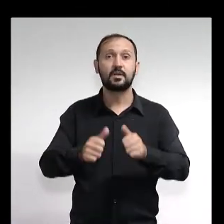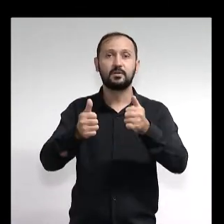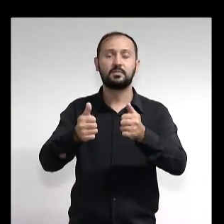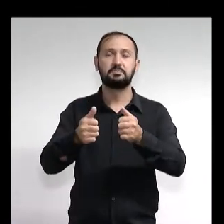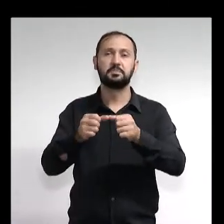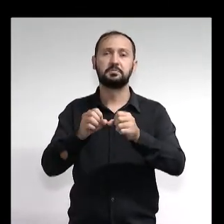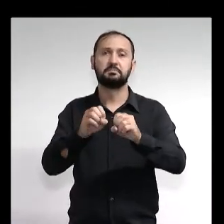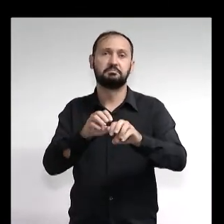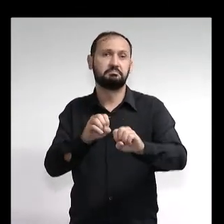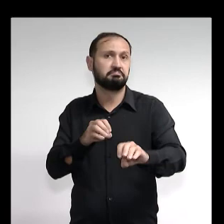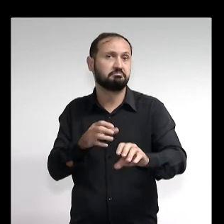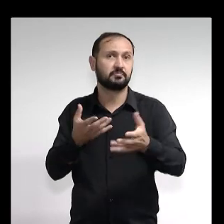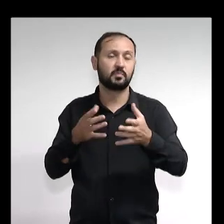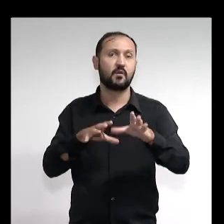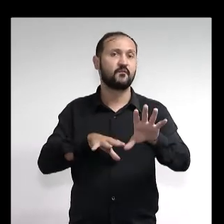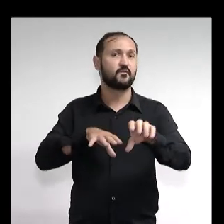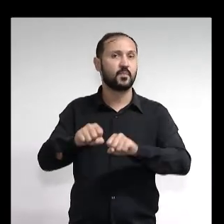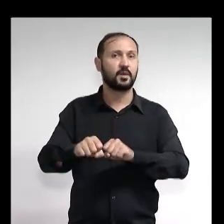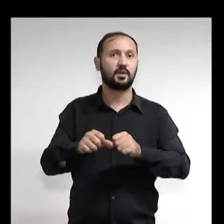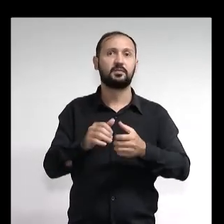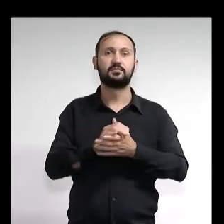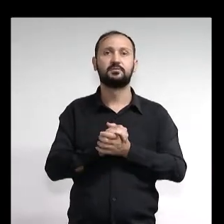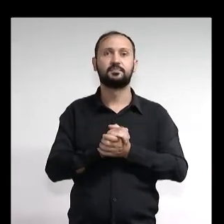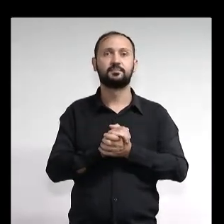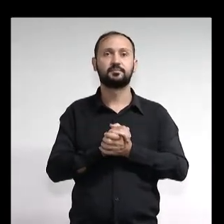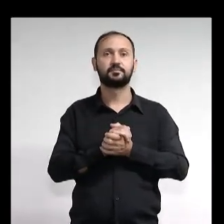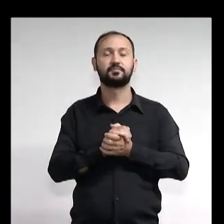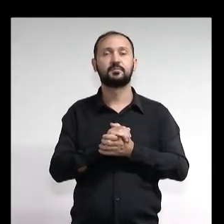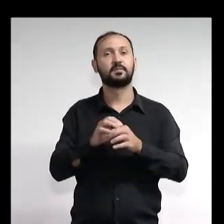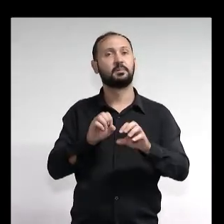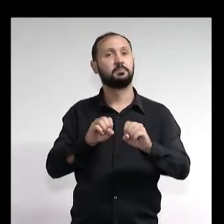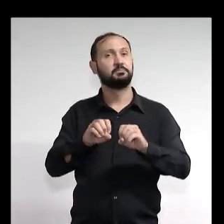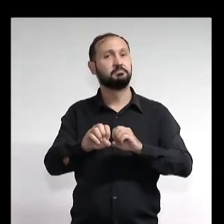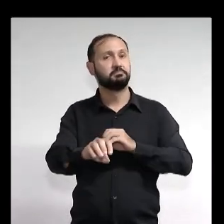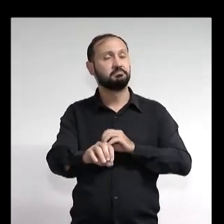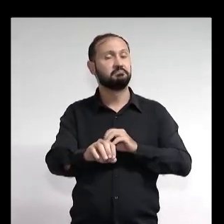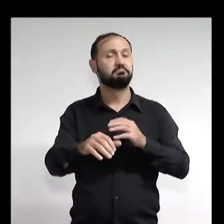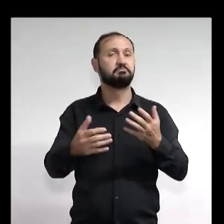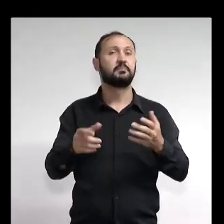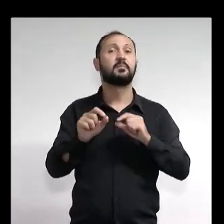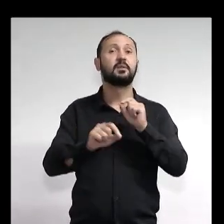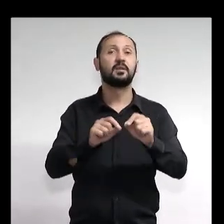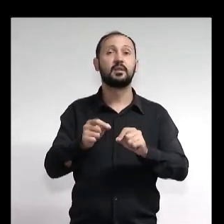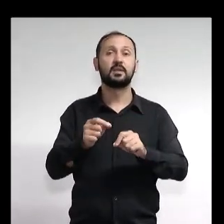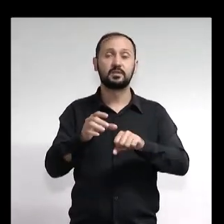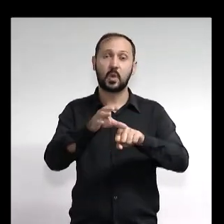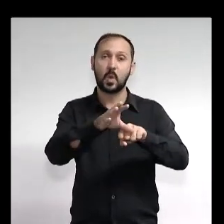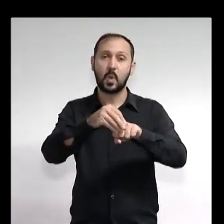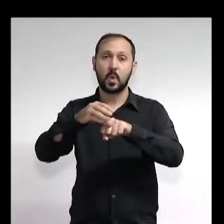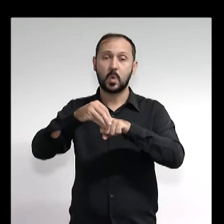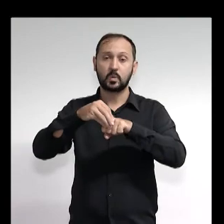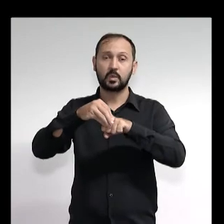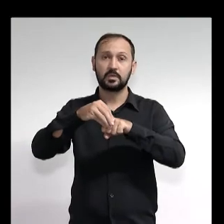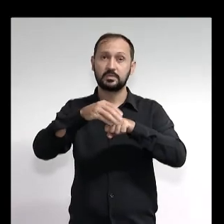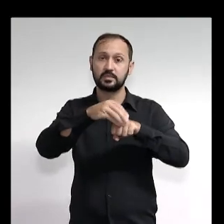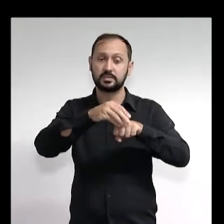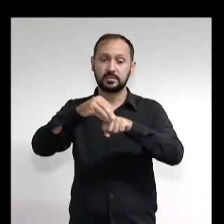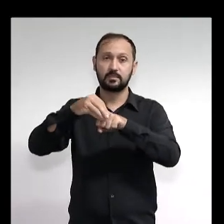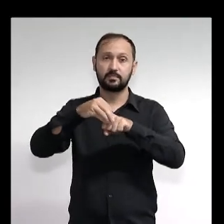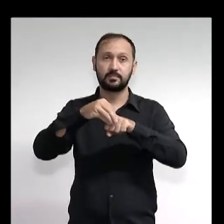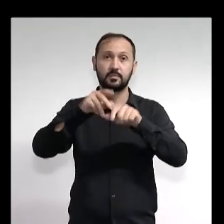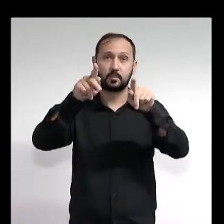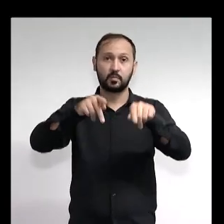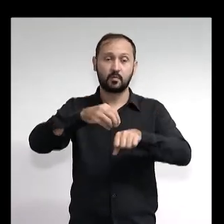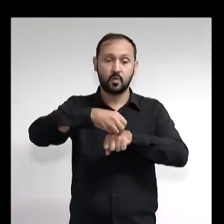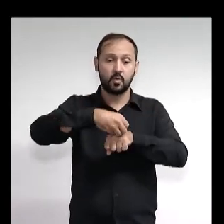por meio de EAD, fazer uma formação à distância, para que esse conhecimento